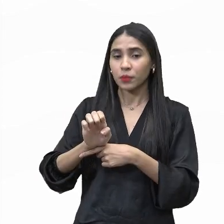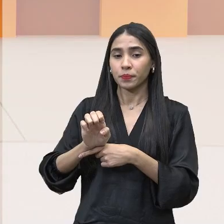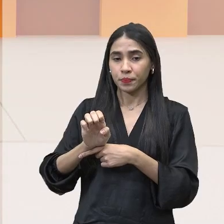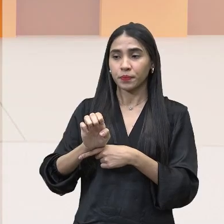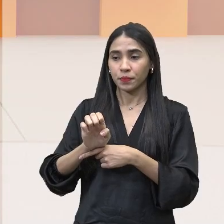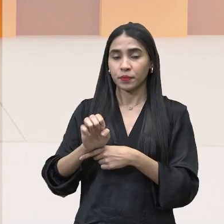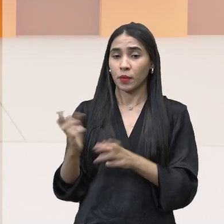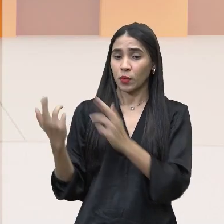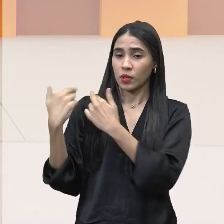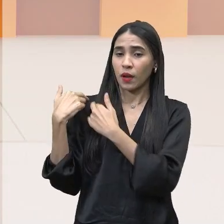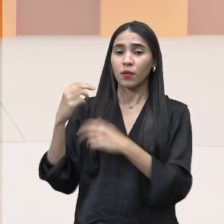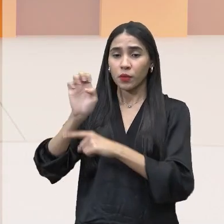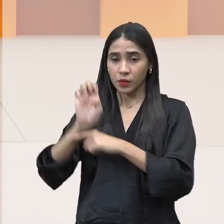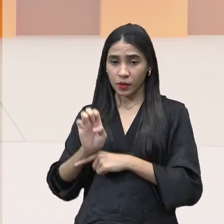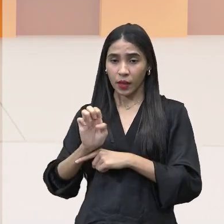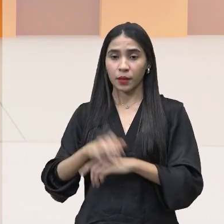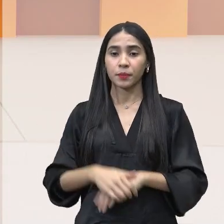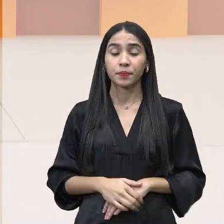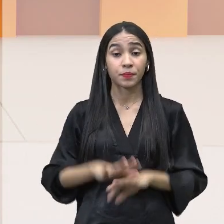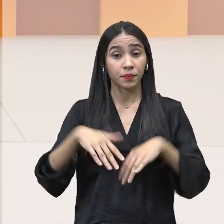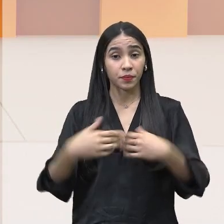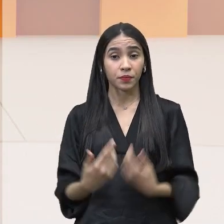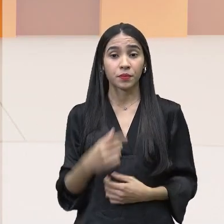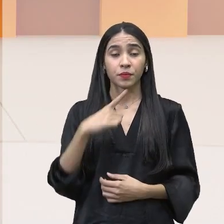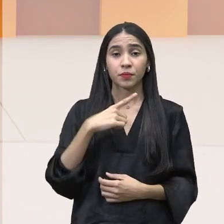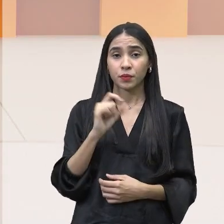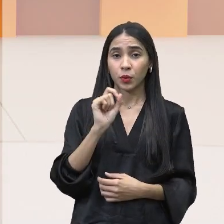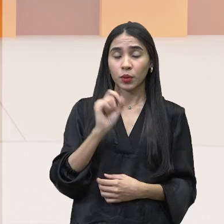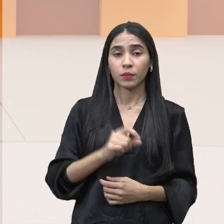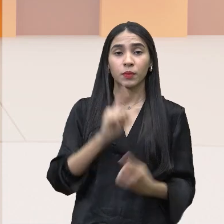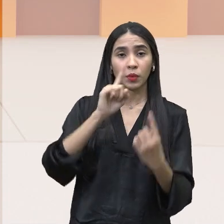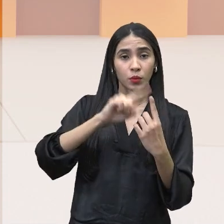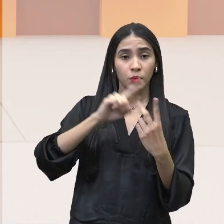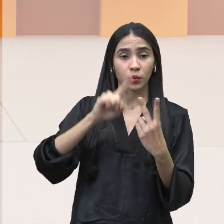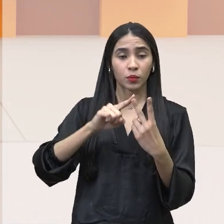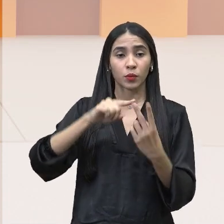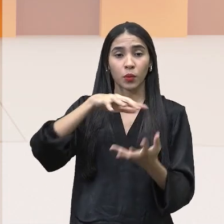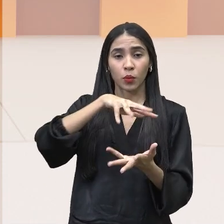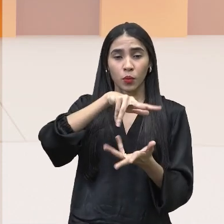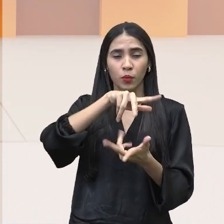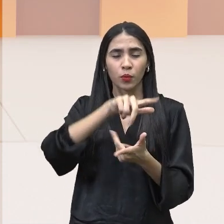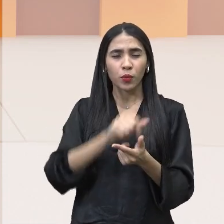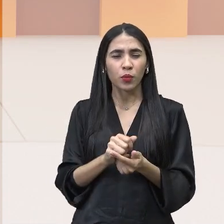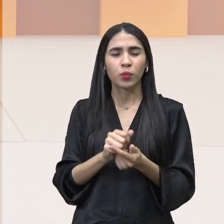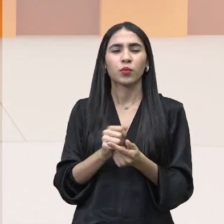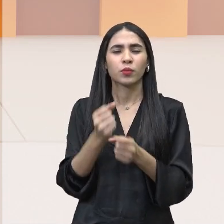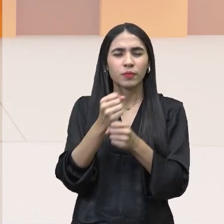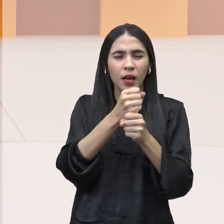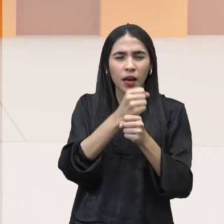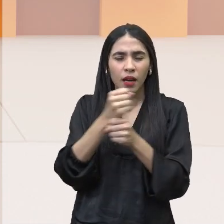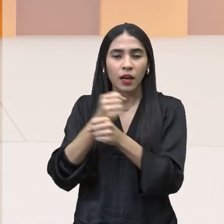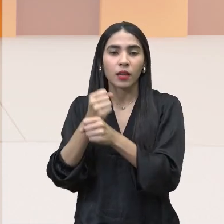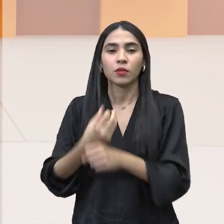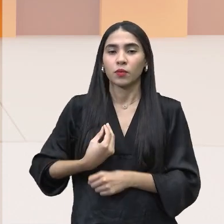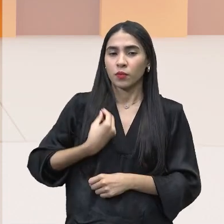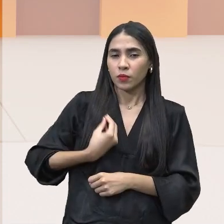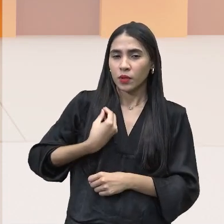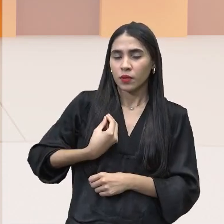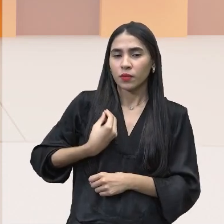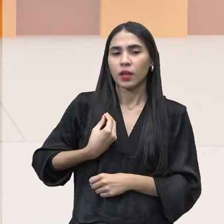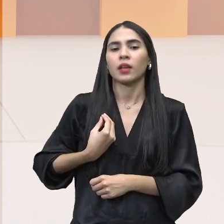era o Estado, certo? E aí, então, nós tivemos o mundo ficou durante muito tempo vivendo aí sobre esses